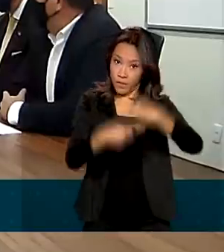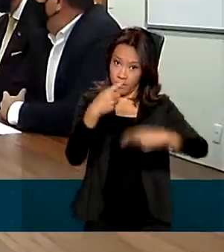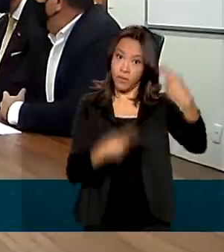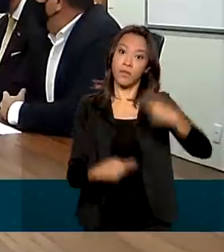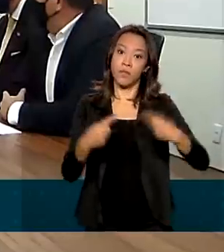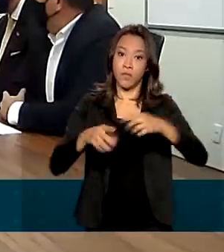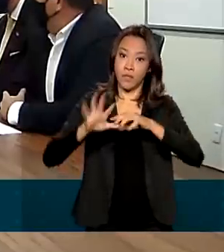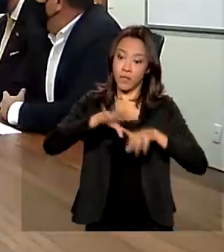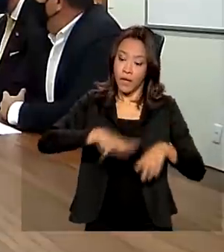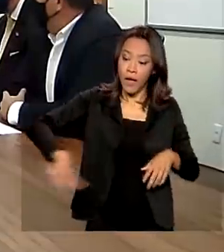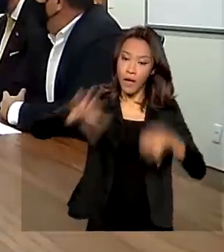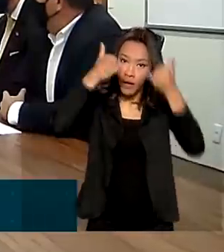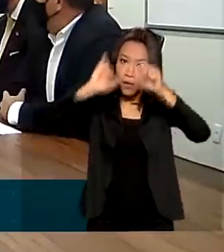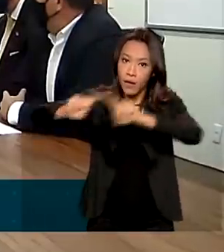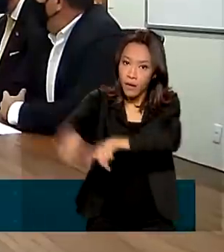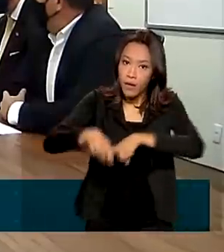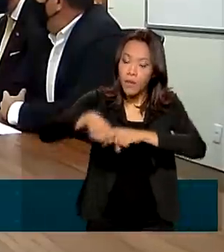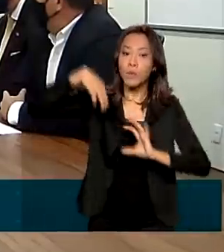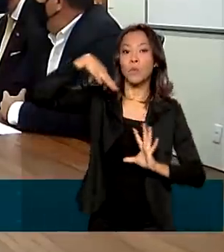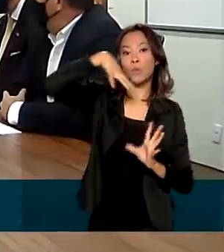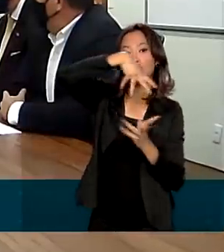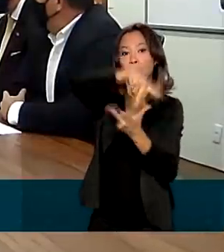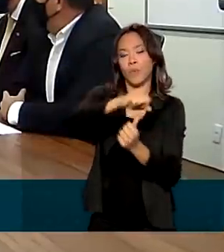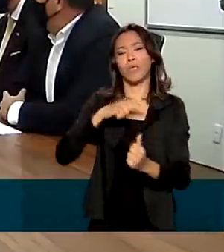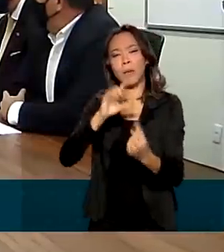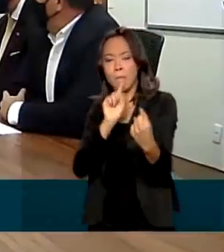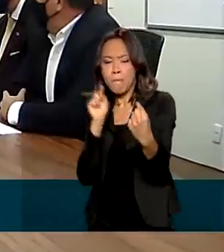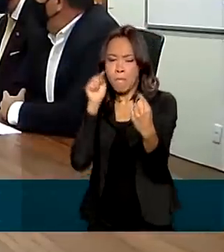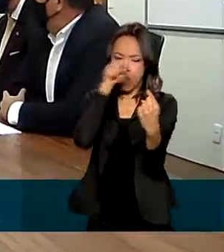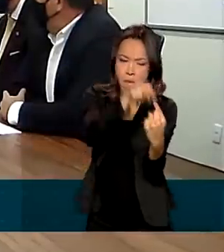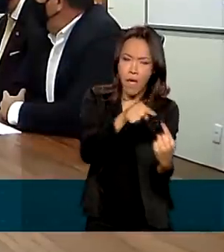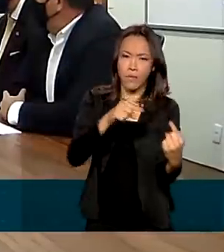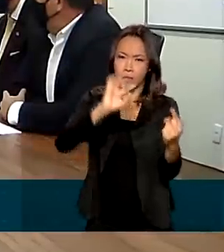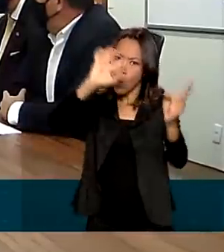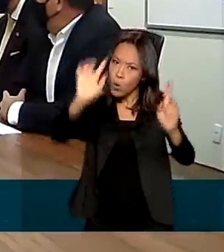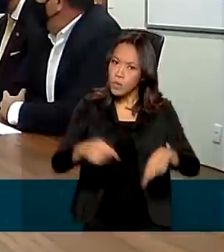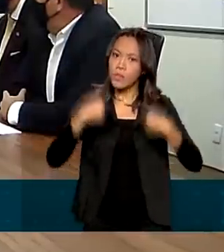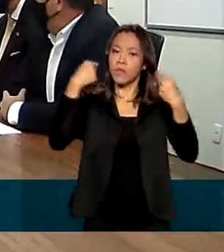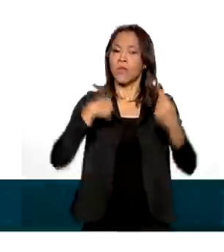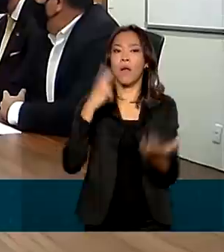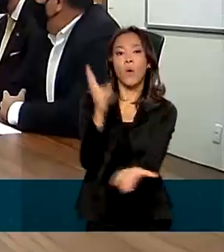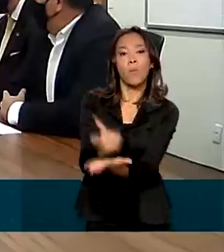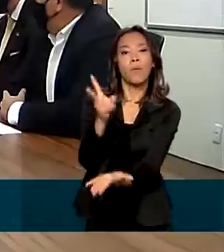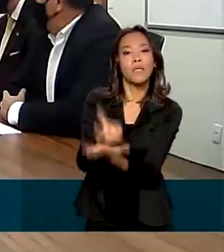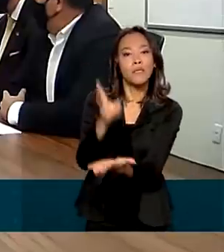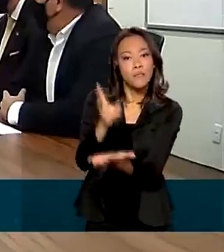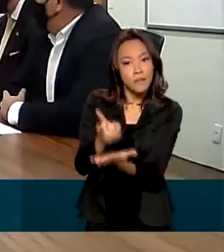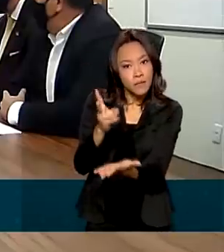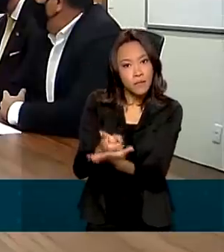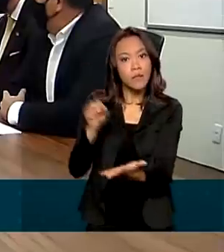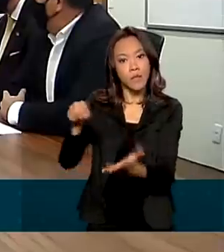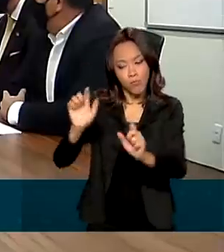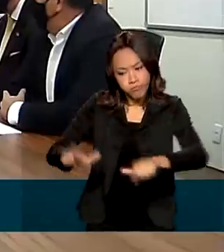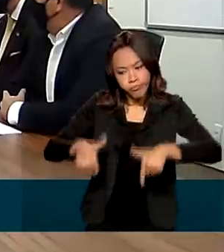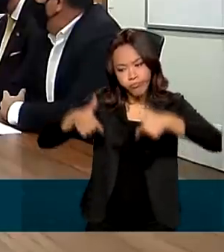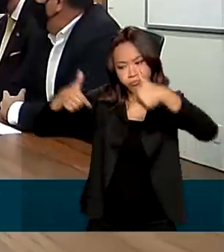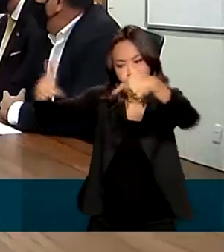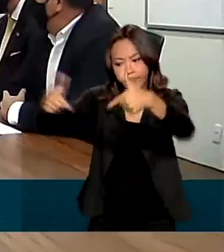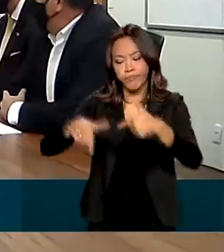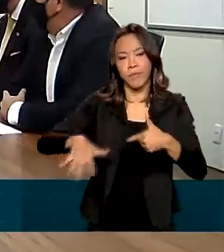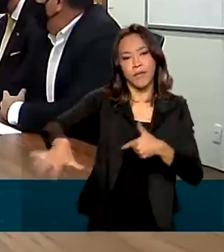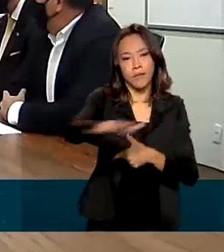que traça metas ousadas para aprimorar a sustentabilidade da produção brasileira e manter o agro na